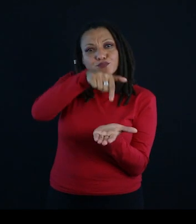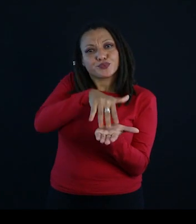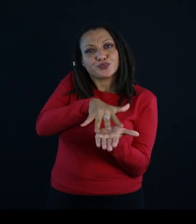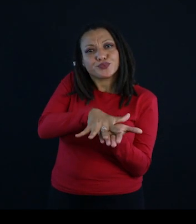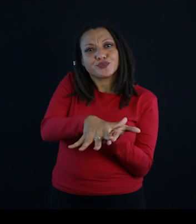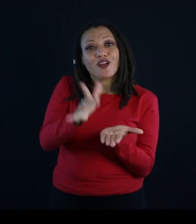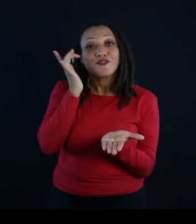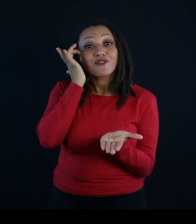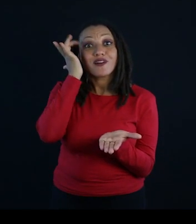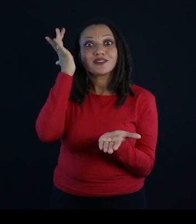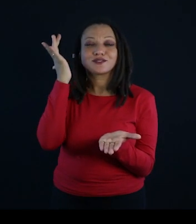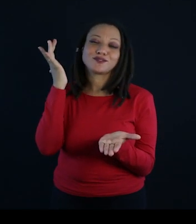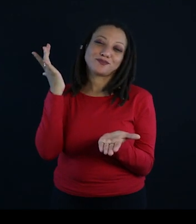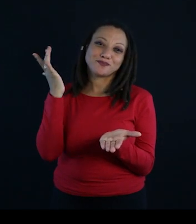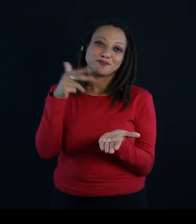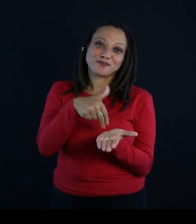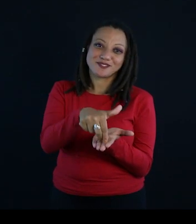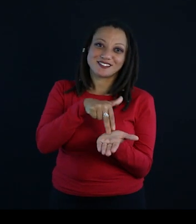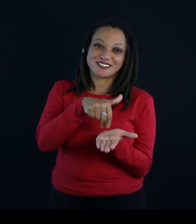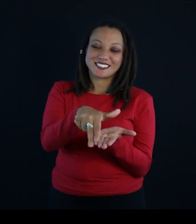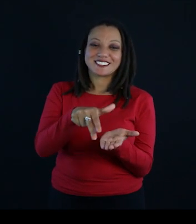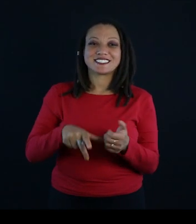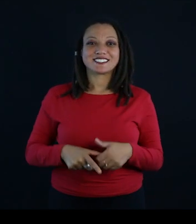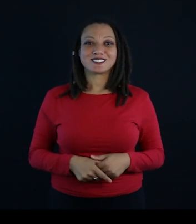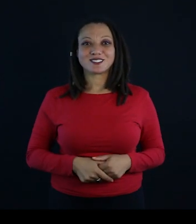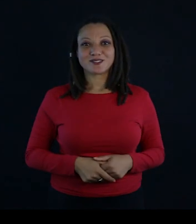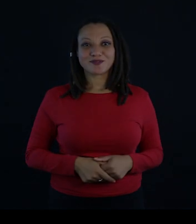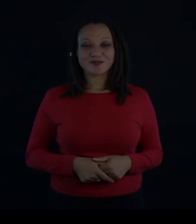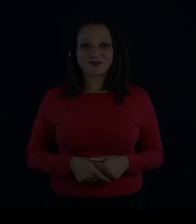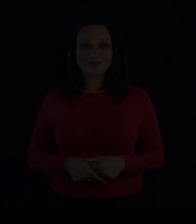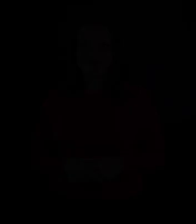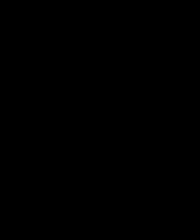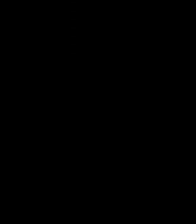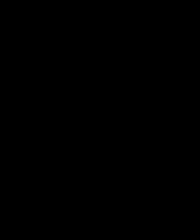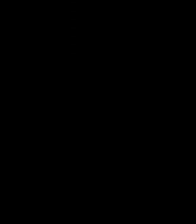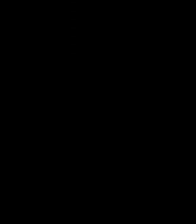bonito e mais fácil pintar. Uma dica boa.